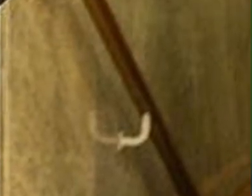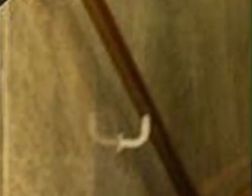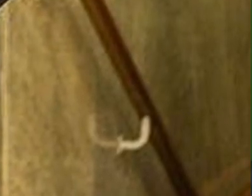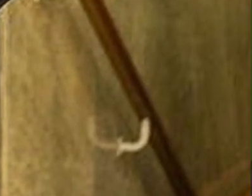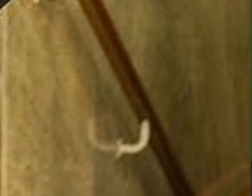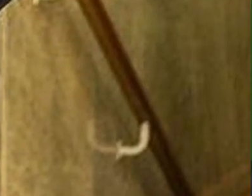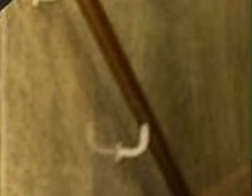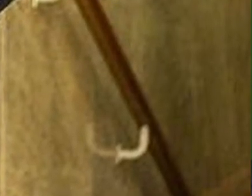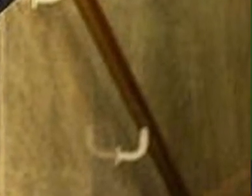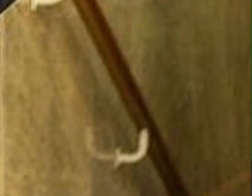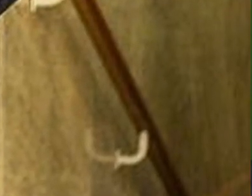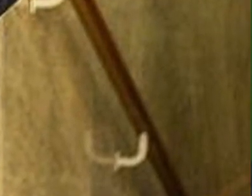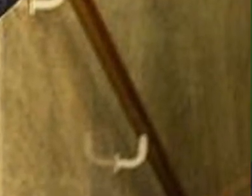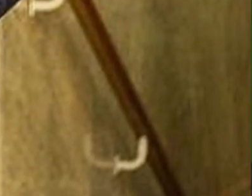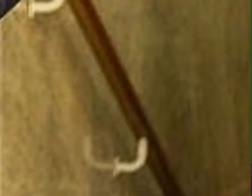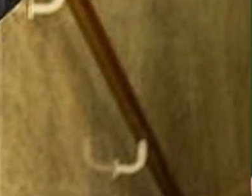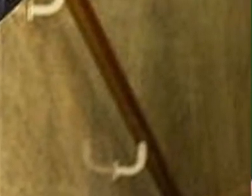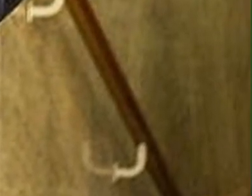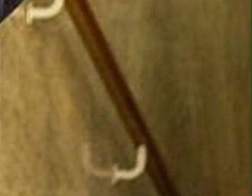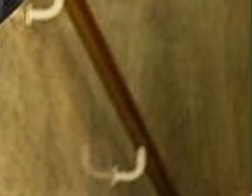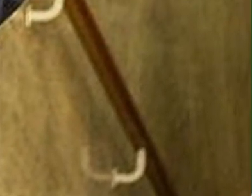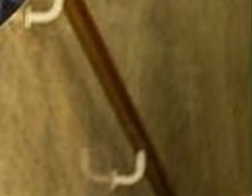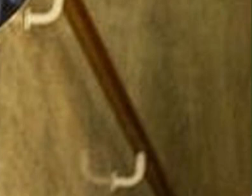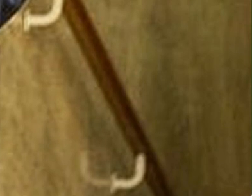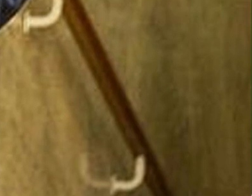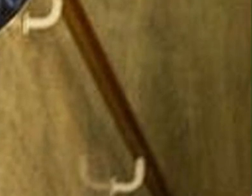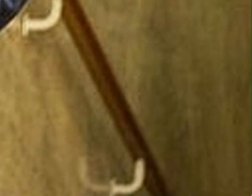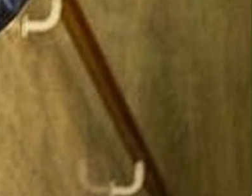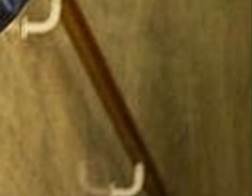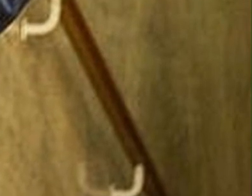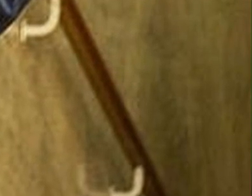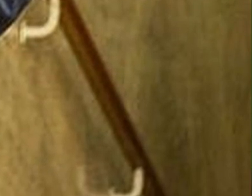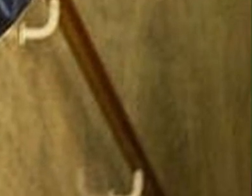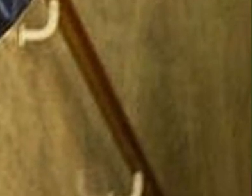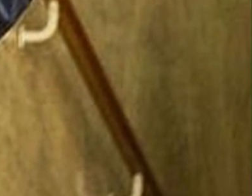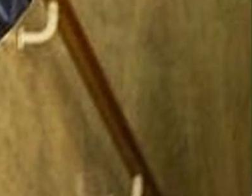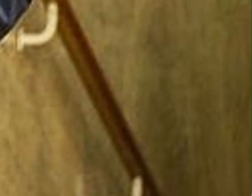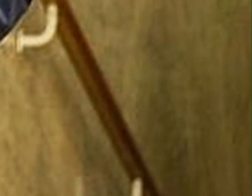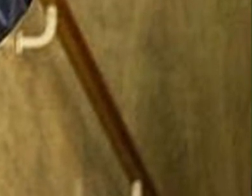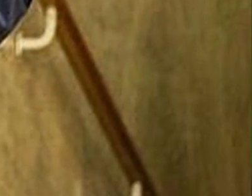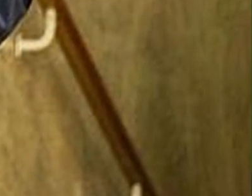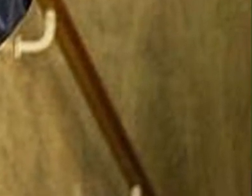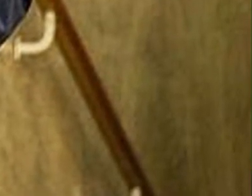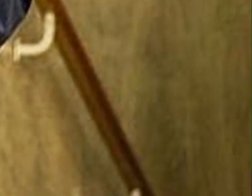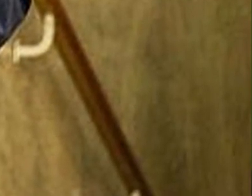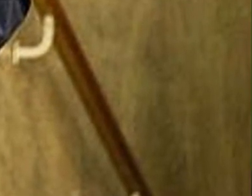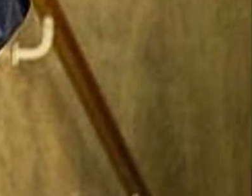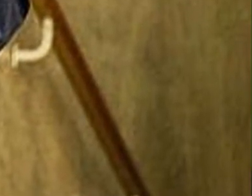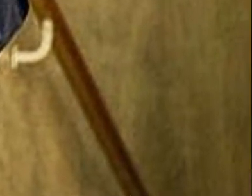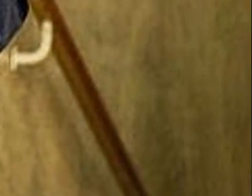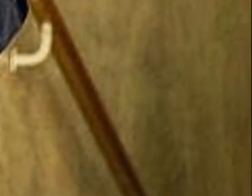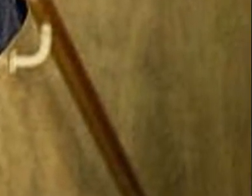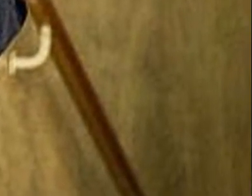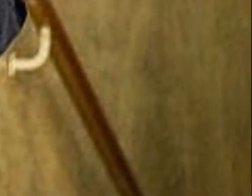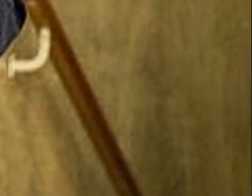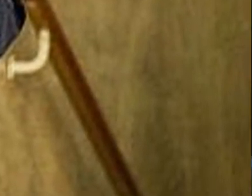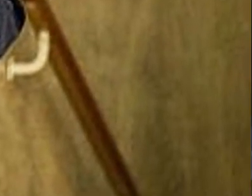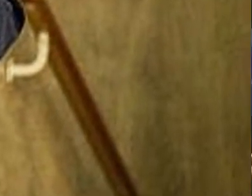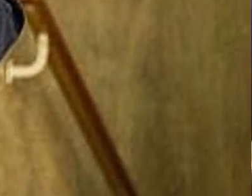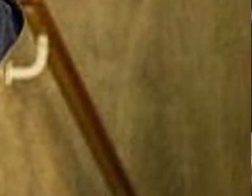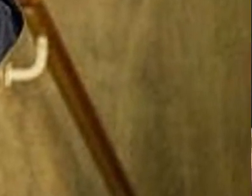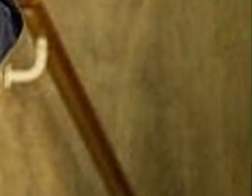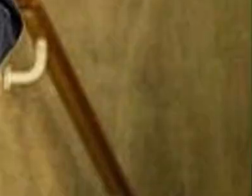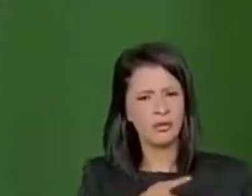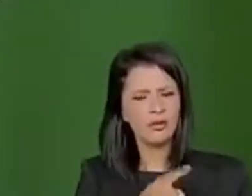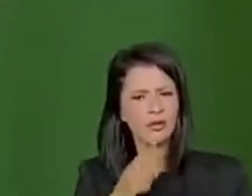Relações Exteriores de Israel, Israel Katz, afirmou em suas redes sociais que os israelenses não iriam perdoar ou esquecer a